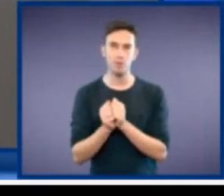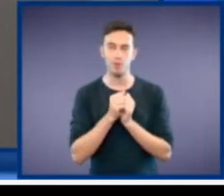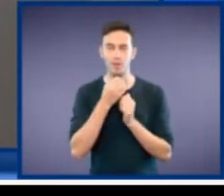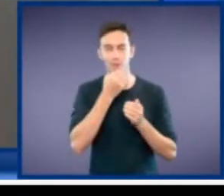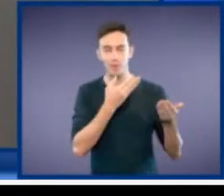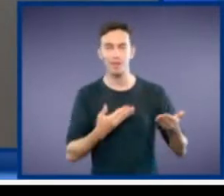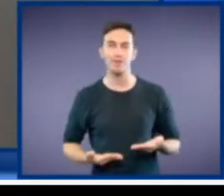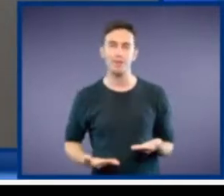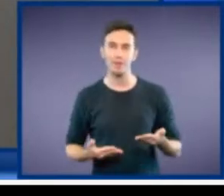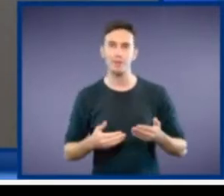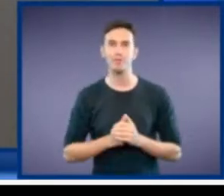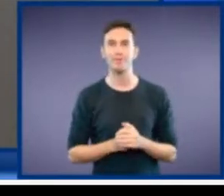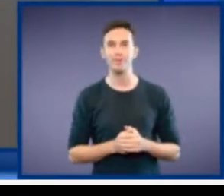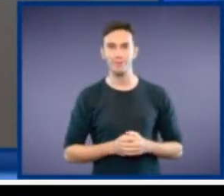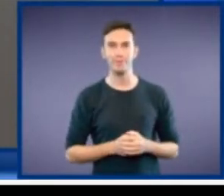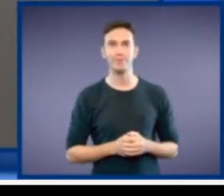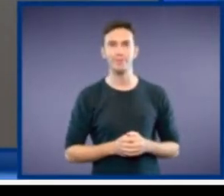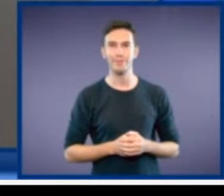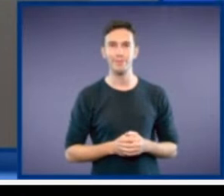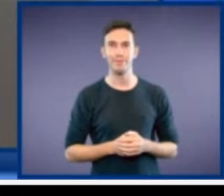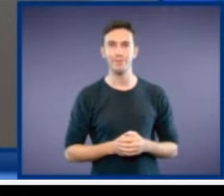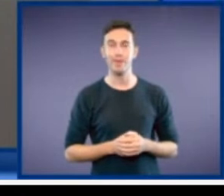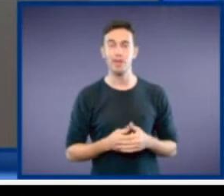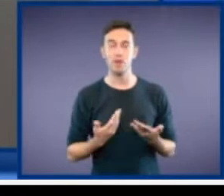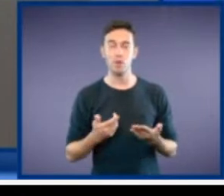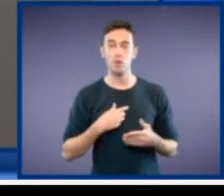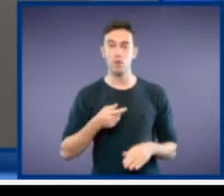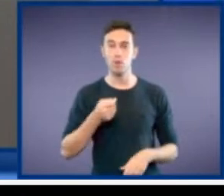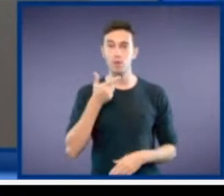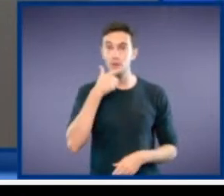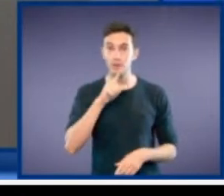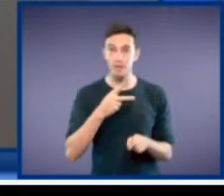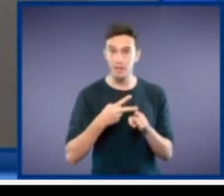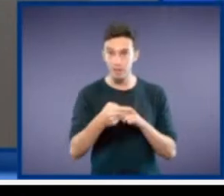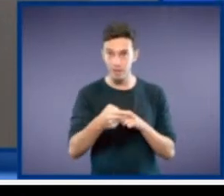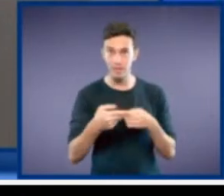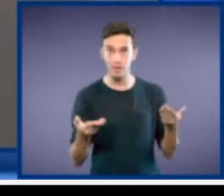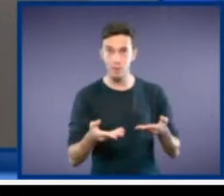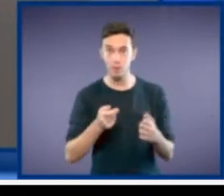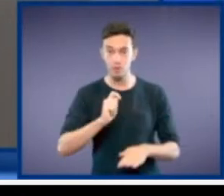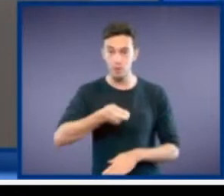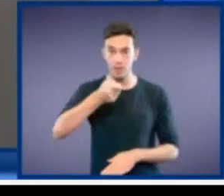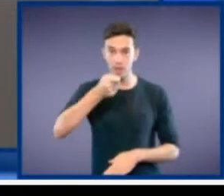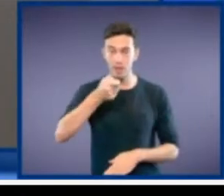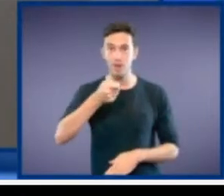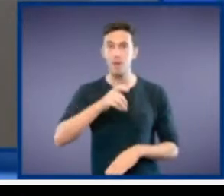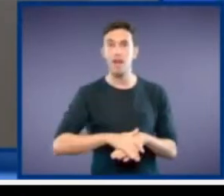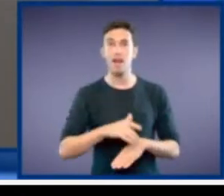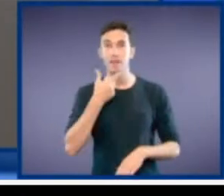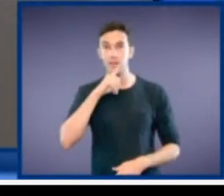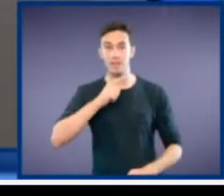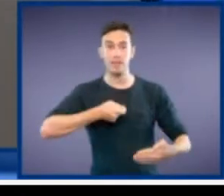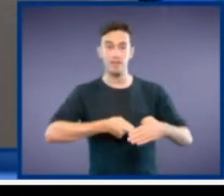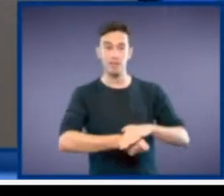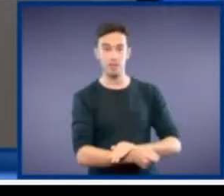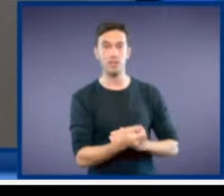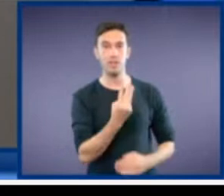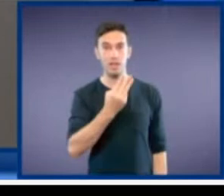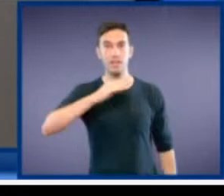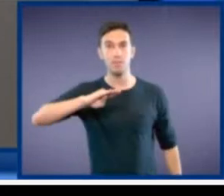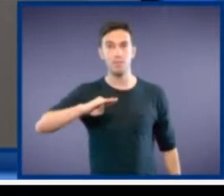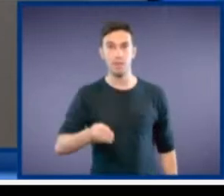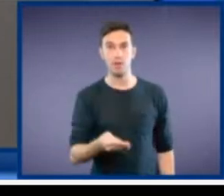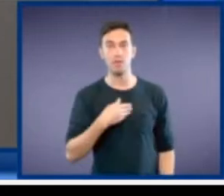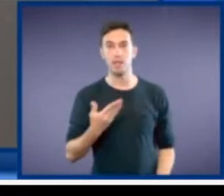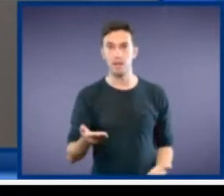bem-vindas. O vencedor do leilão que acontece hoje será responsável por investir mais de 3 bilhões de reais na